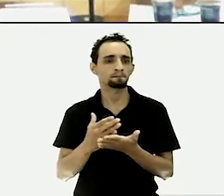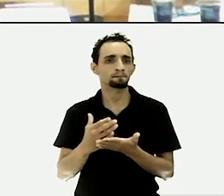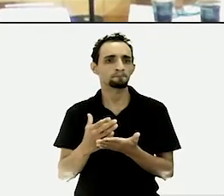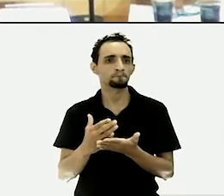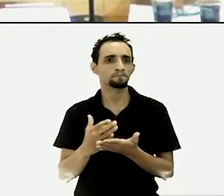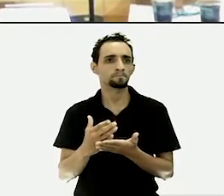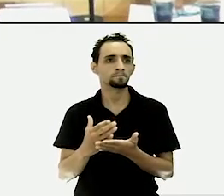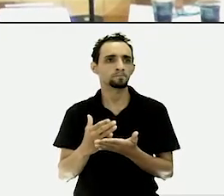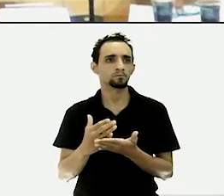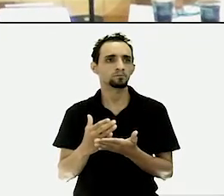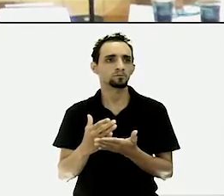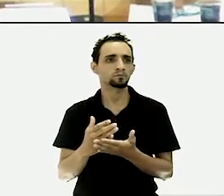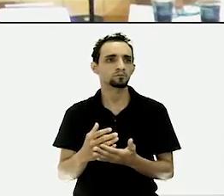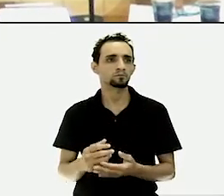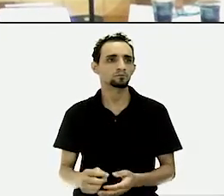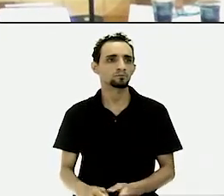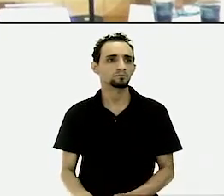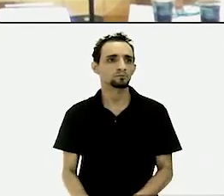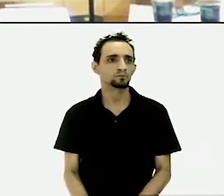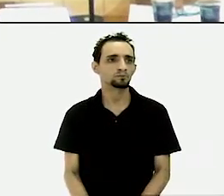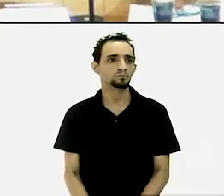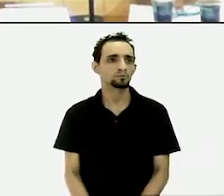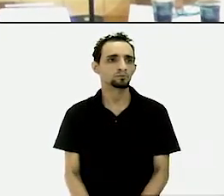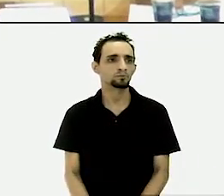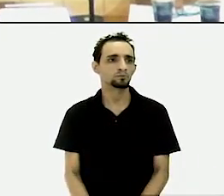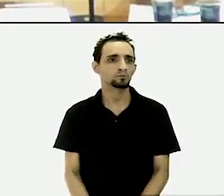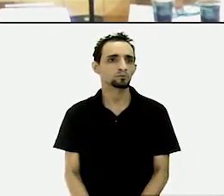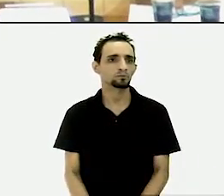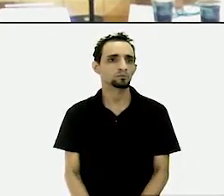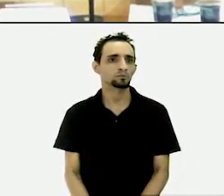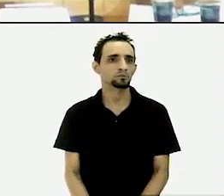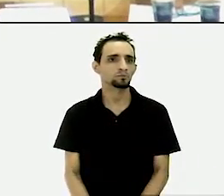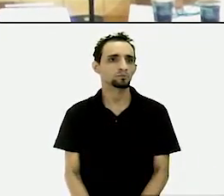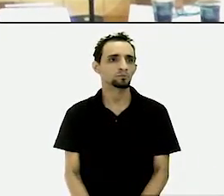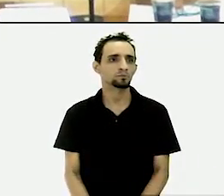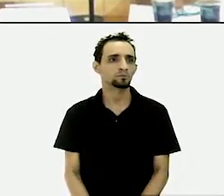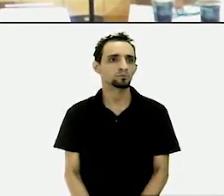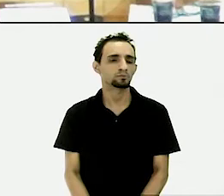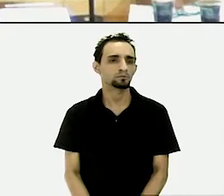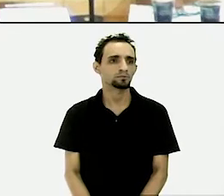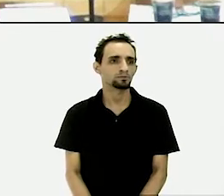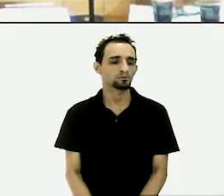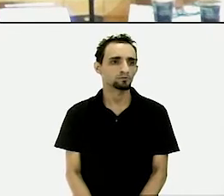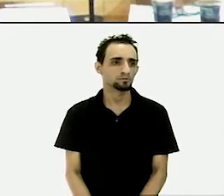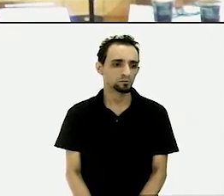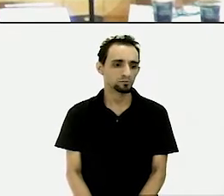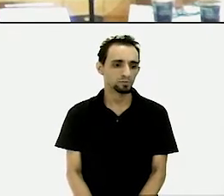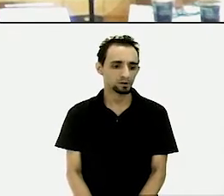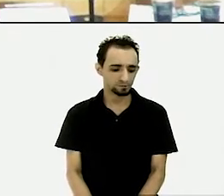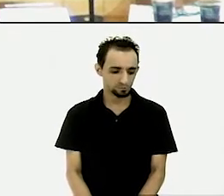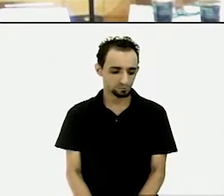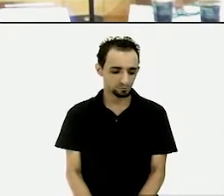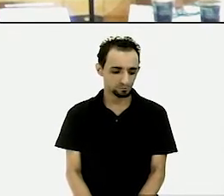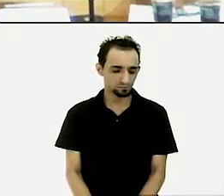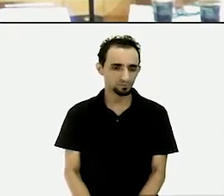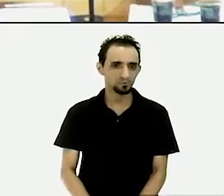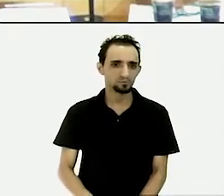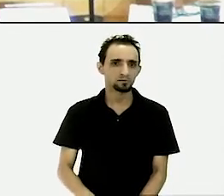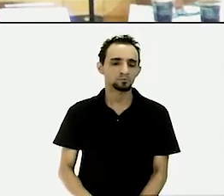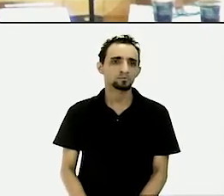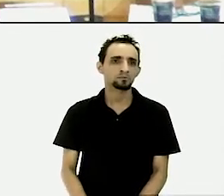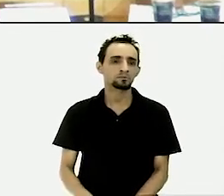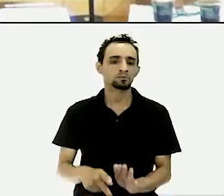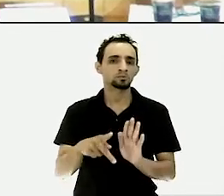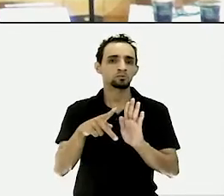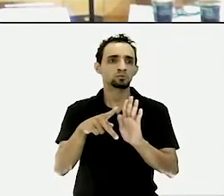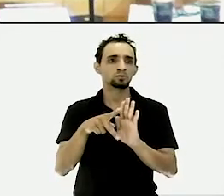Ofício número 92 de 2021. Agudos, 30 de agosto de 2021. Excelentíssimo senhor Marcos Roberto